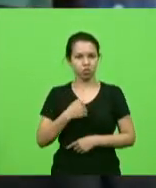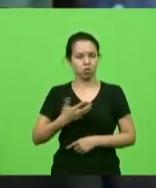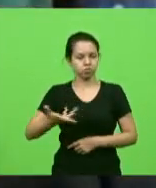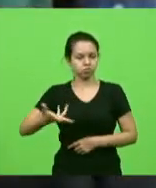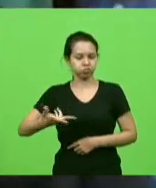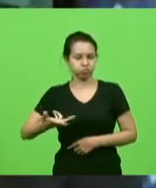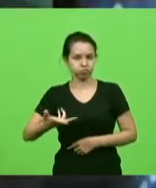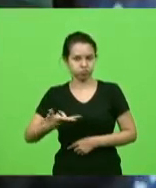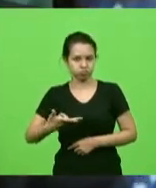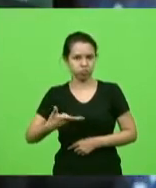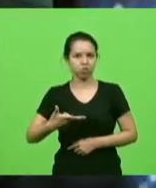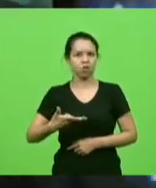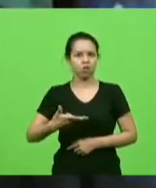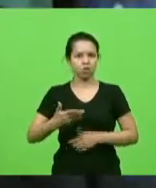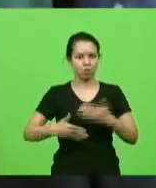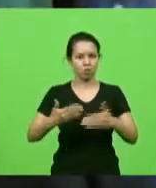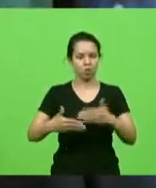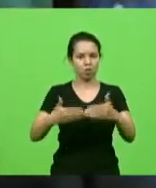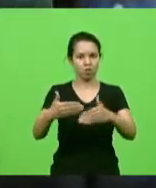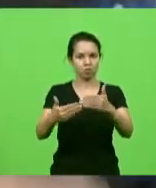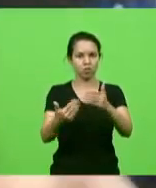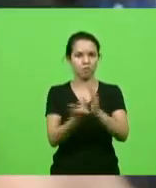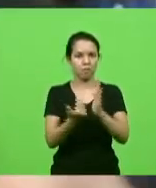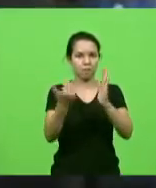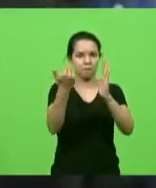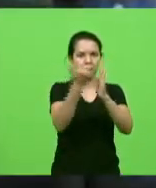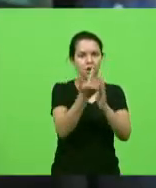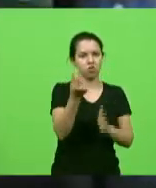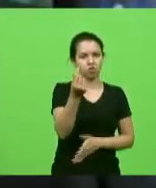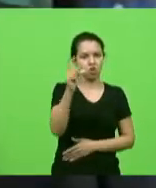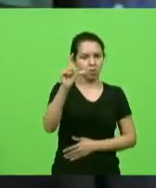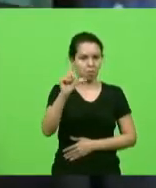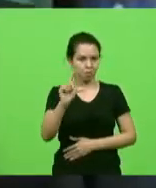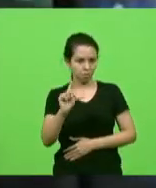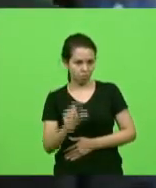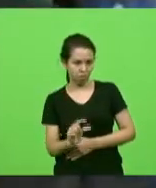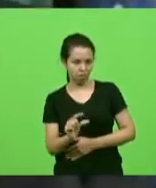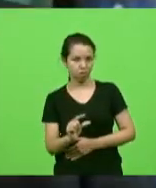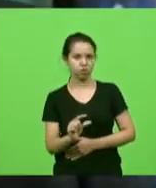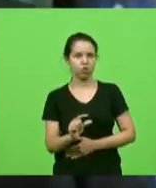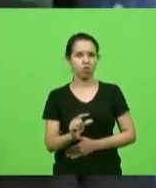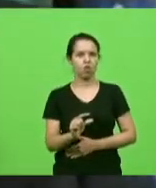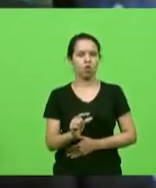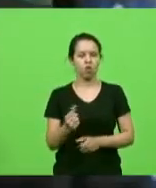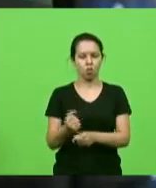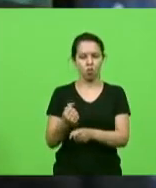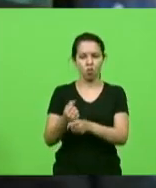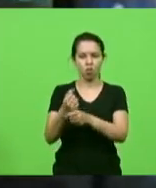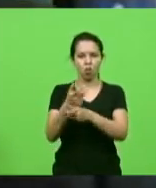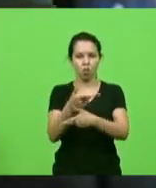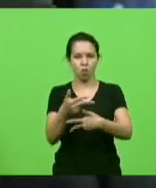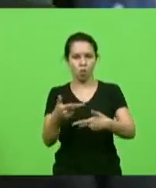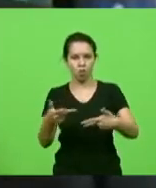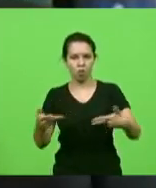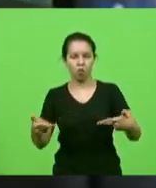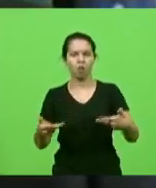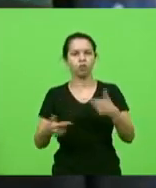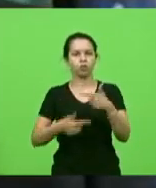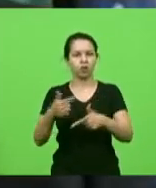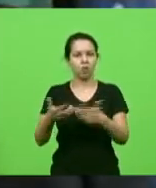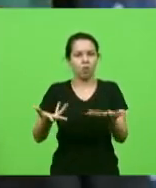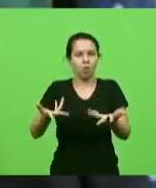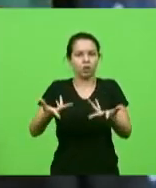nos processos fazer mais com menos entregar o serviço no tamanho e qualidade que são esperados pela população